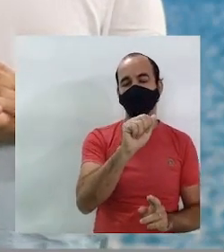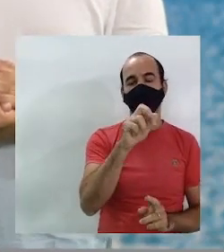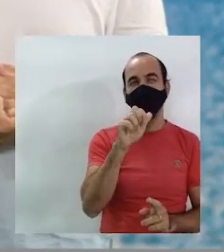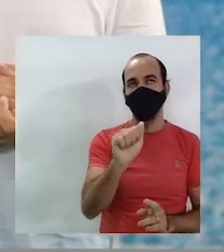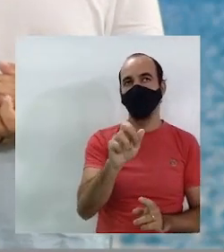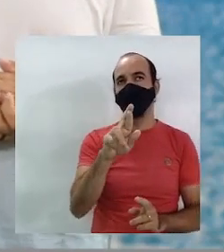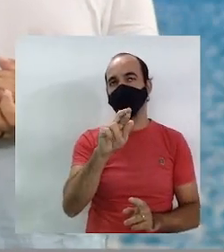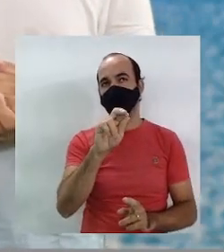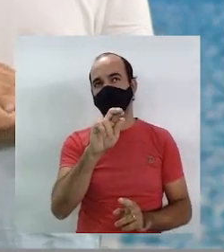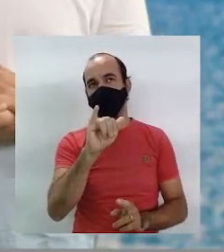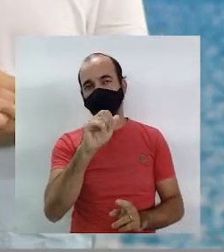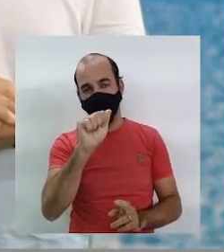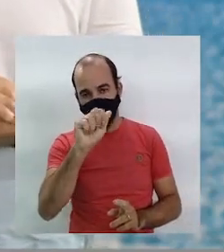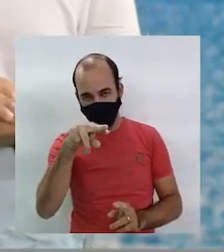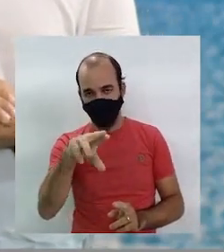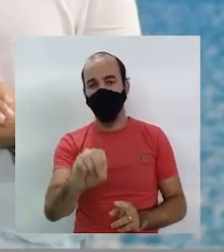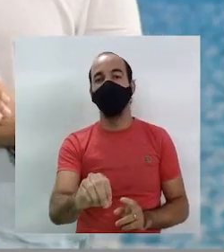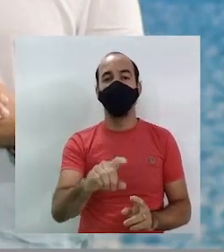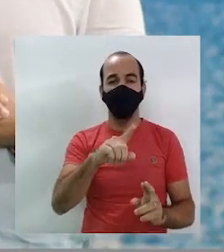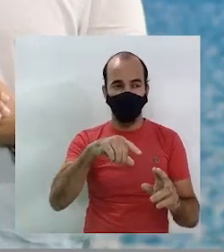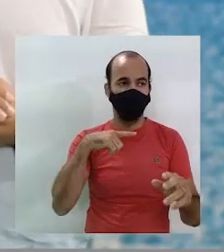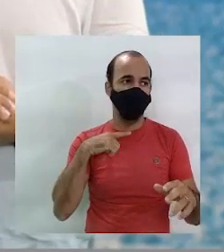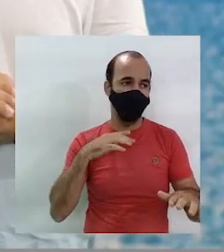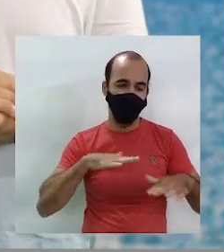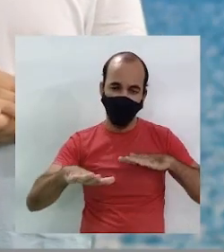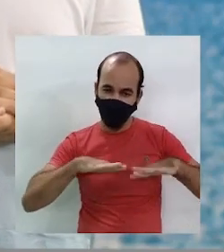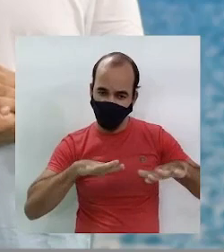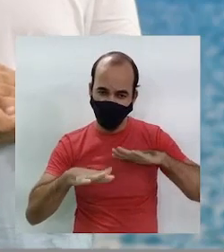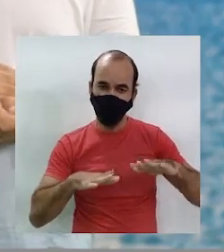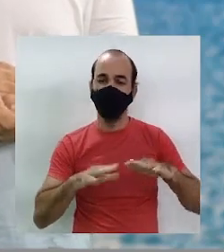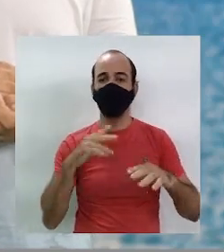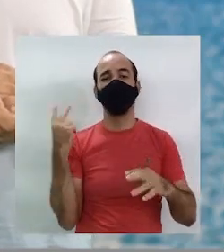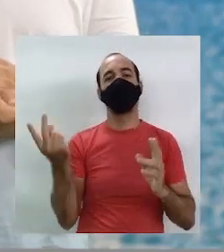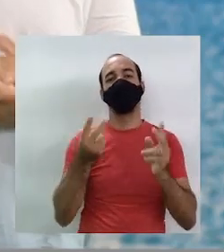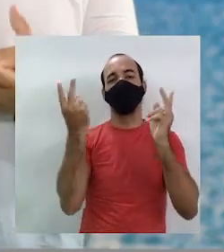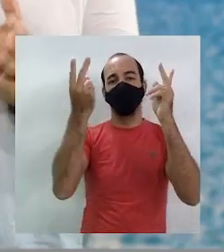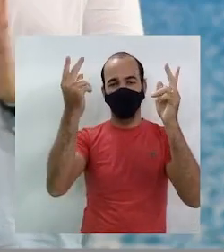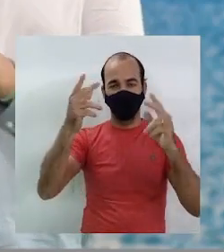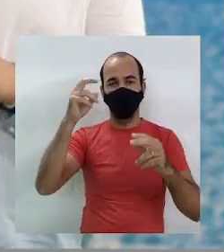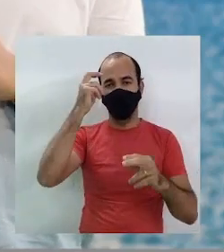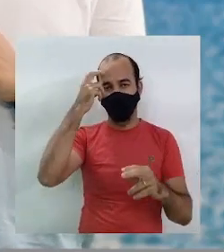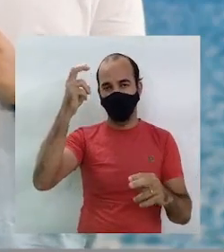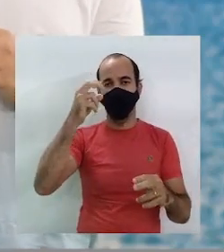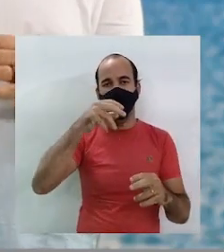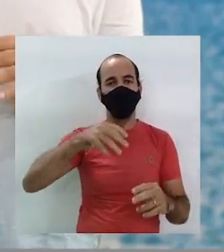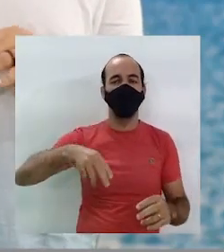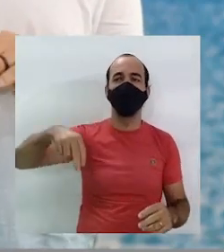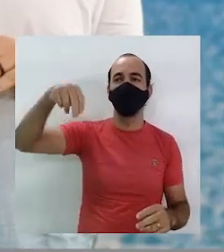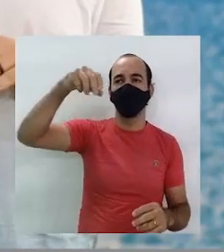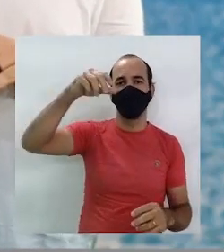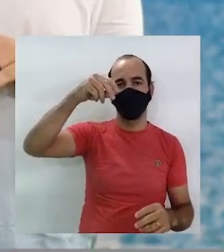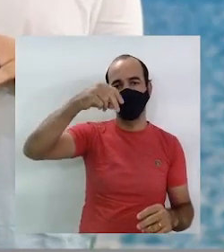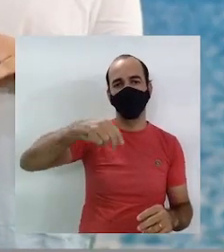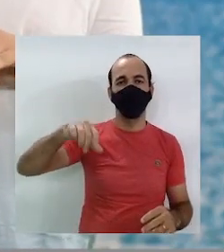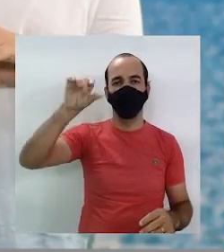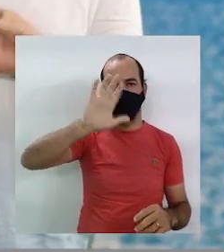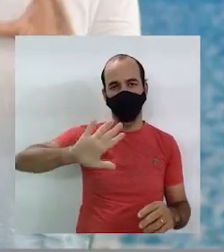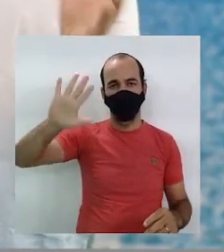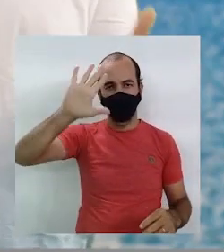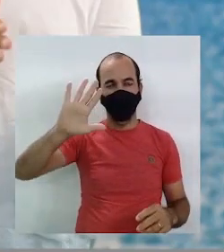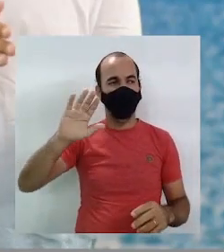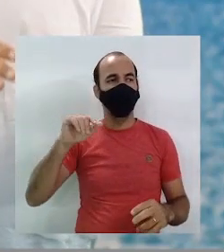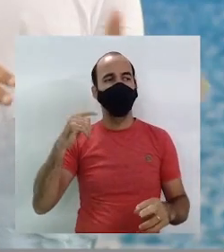armorial, de valorização da cultura do Nordeste. Isso. E por que a imagem de Ariano